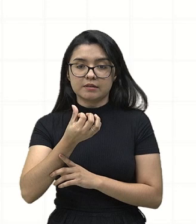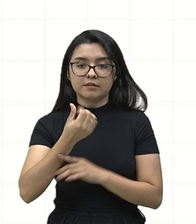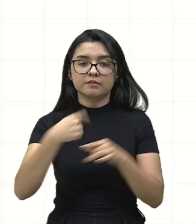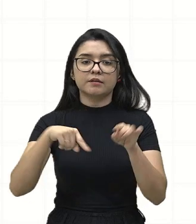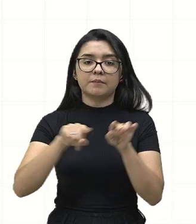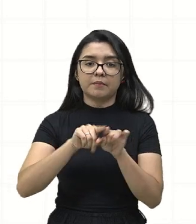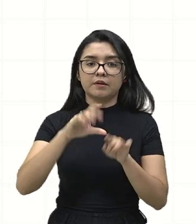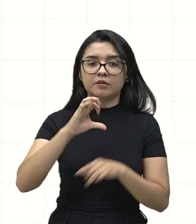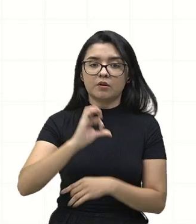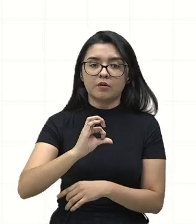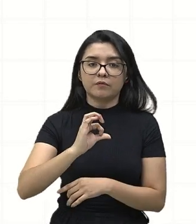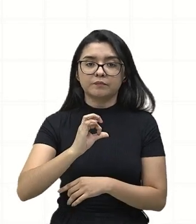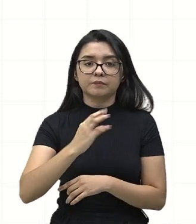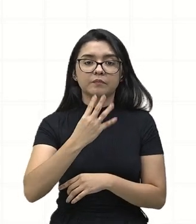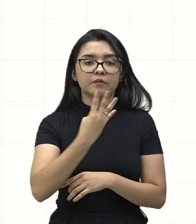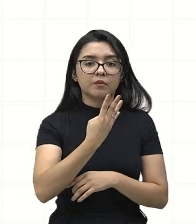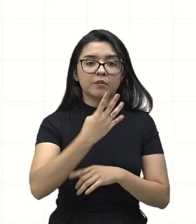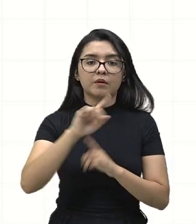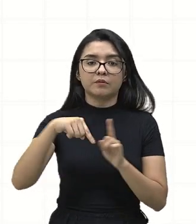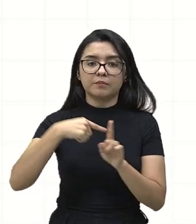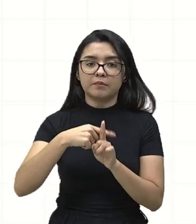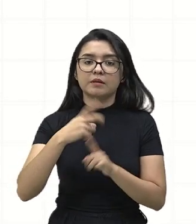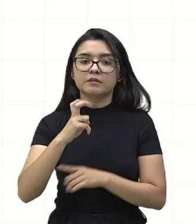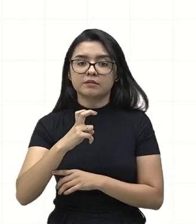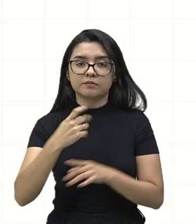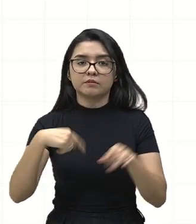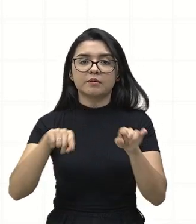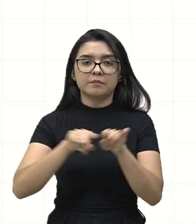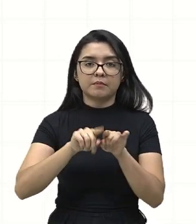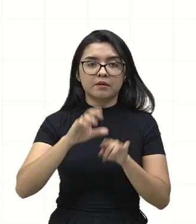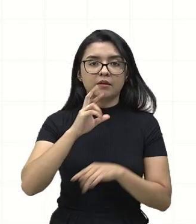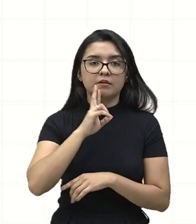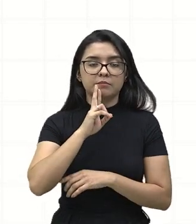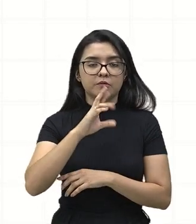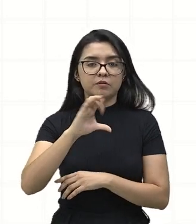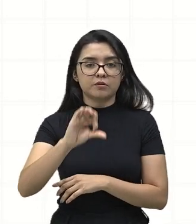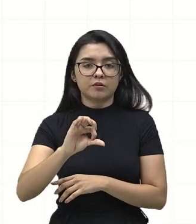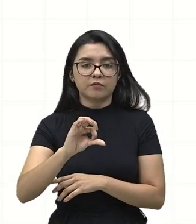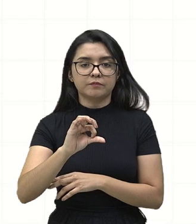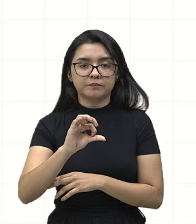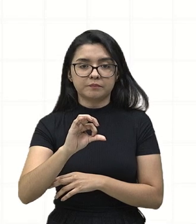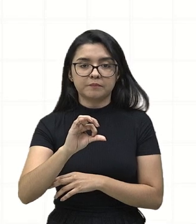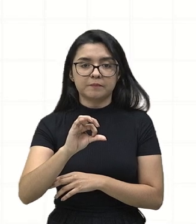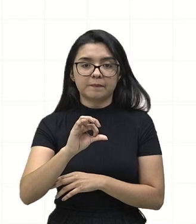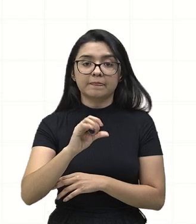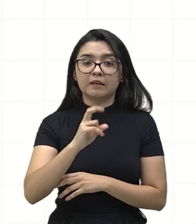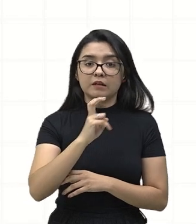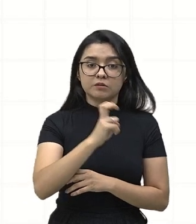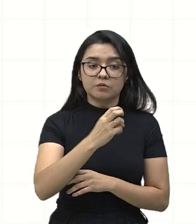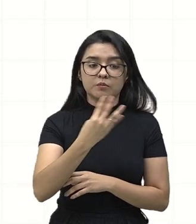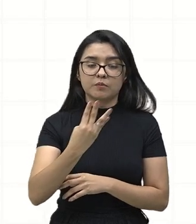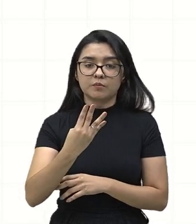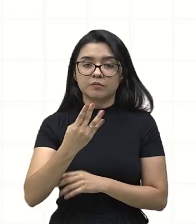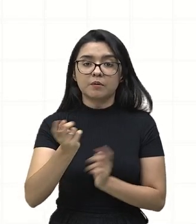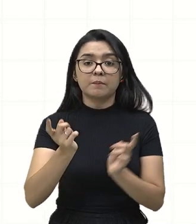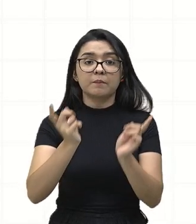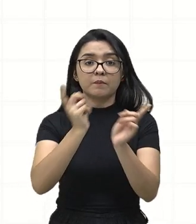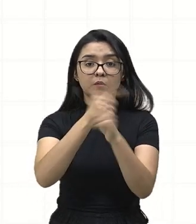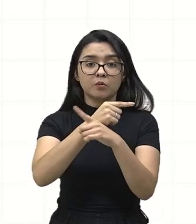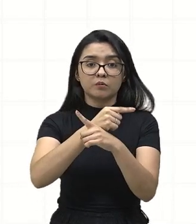Também é 9. Do 4 com 5? Também é 9. E aqui, a partir do 54, é só inverter,